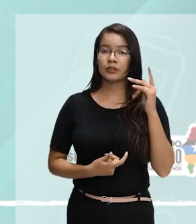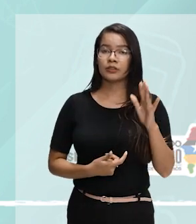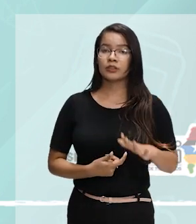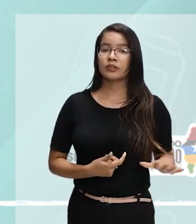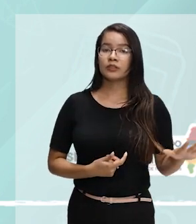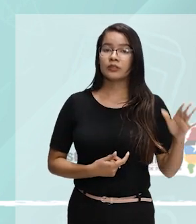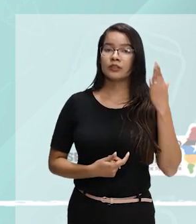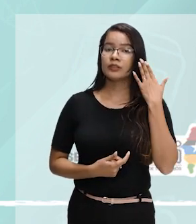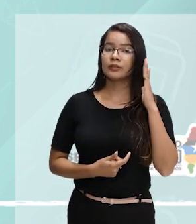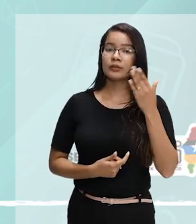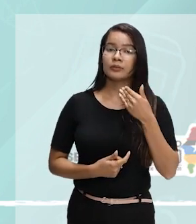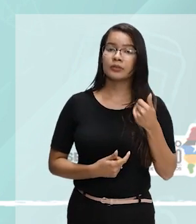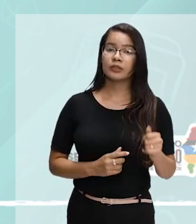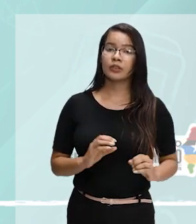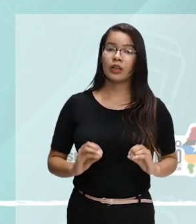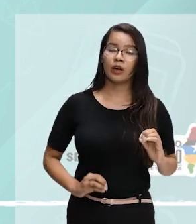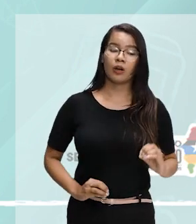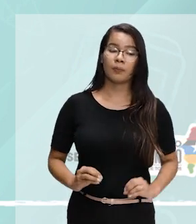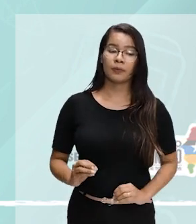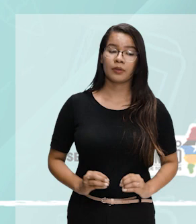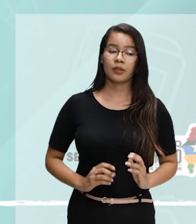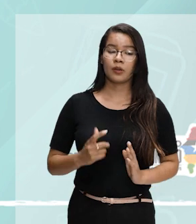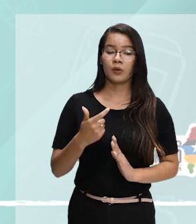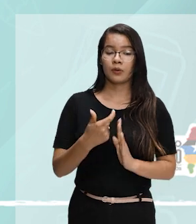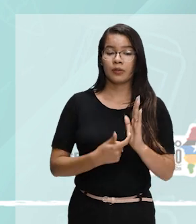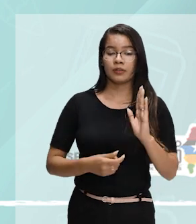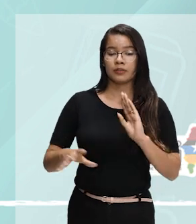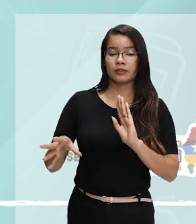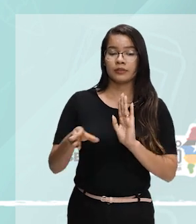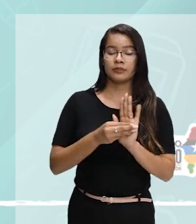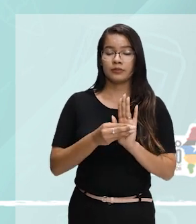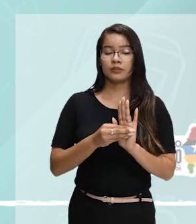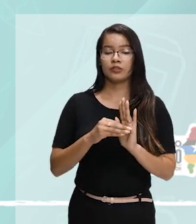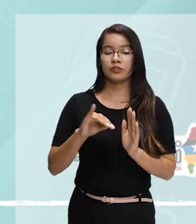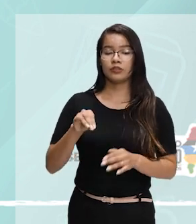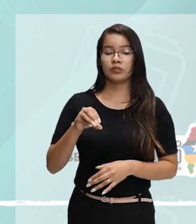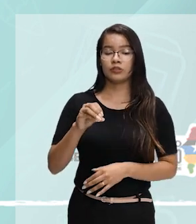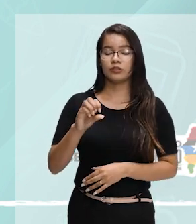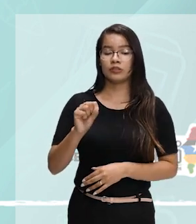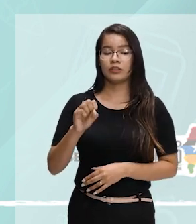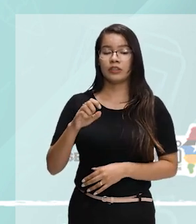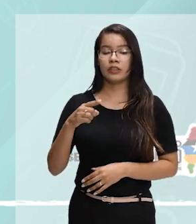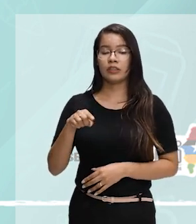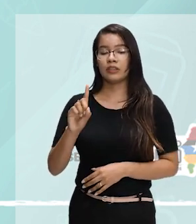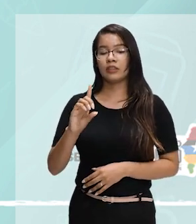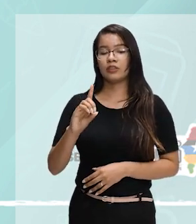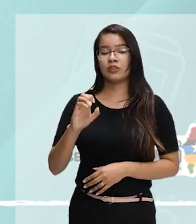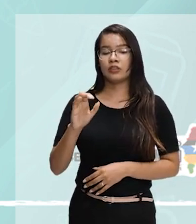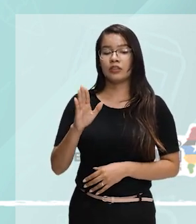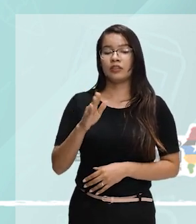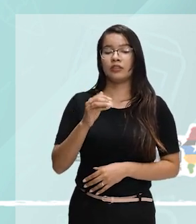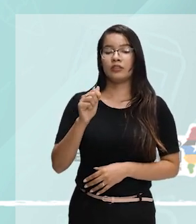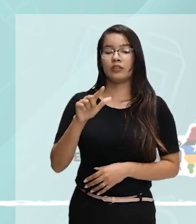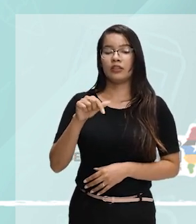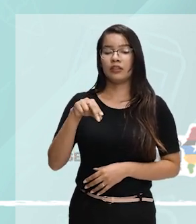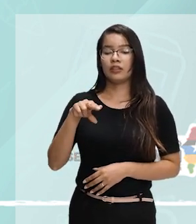obra. Esse trecho, que foi extraído da obra de José de Alencar, o autor faz uso do